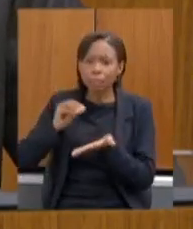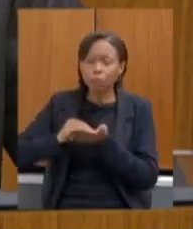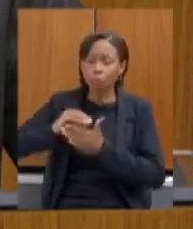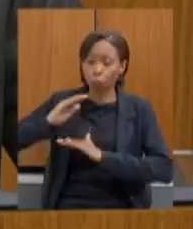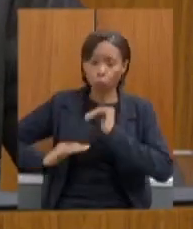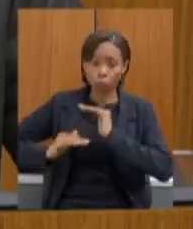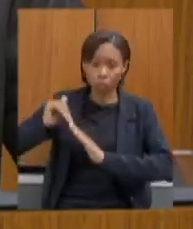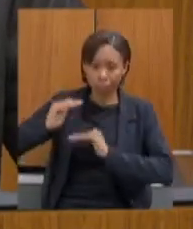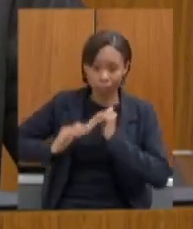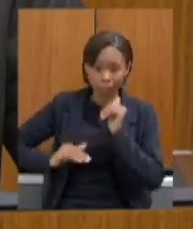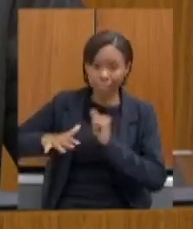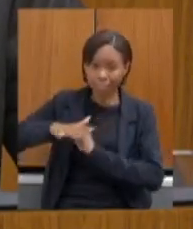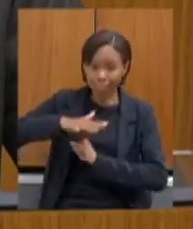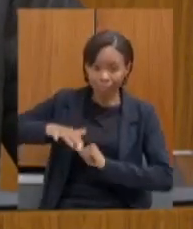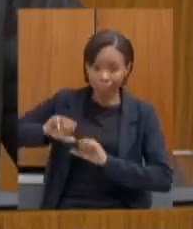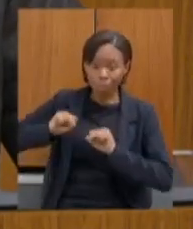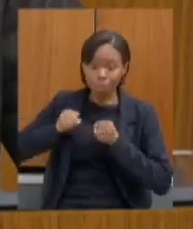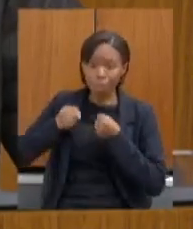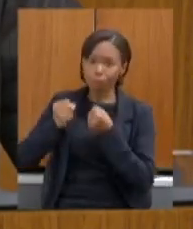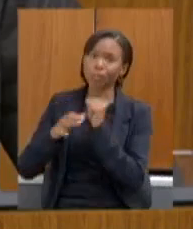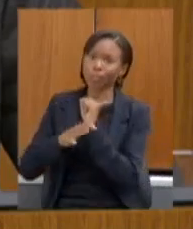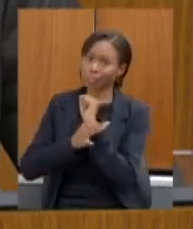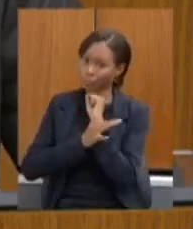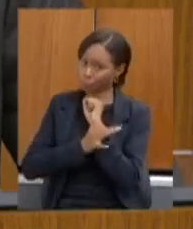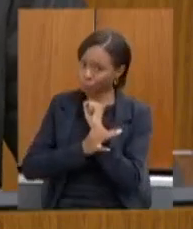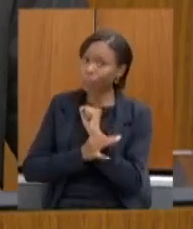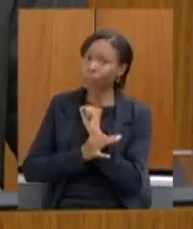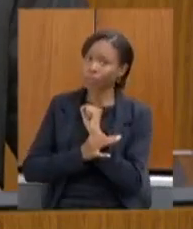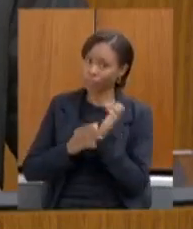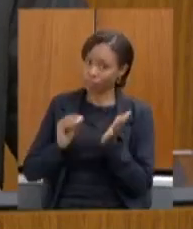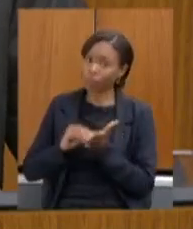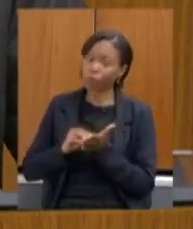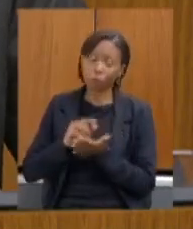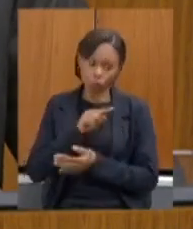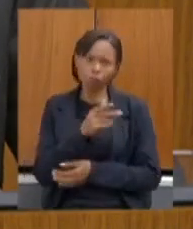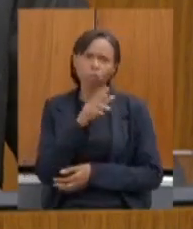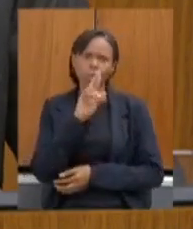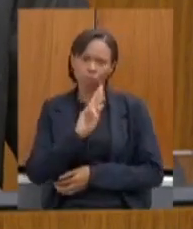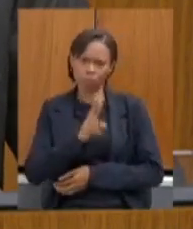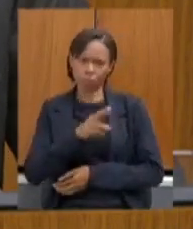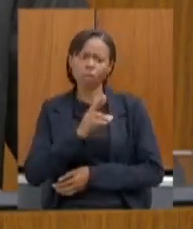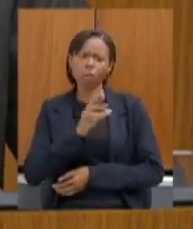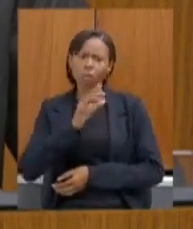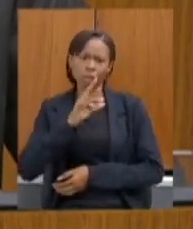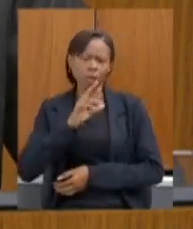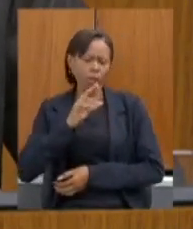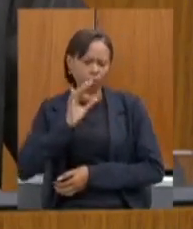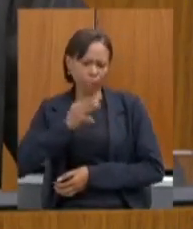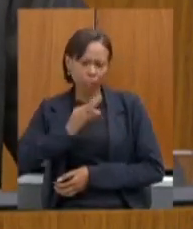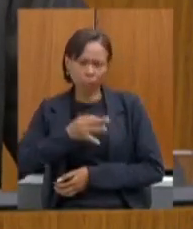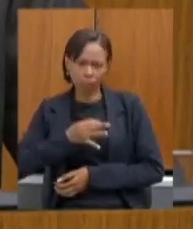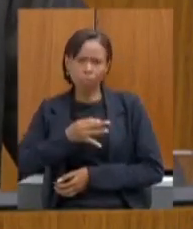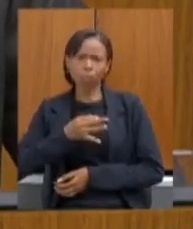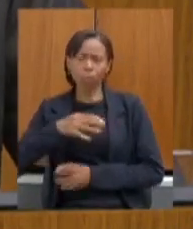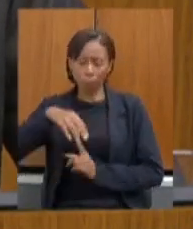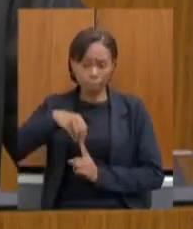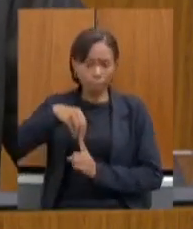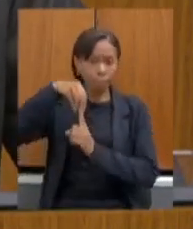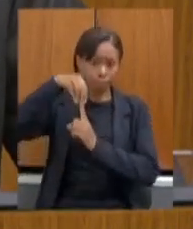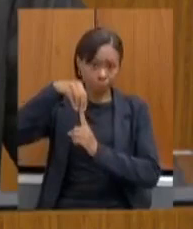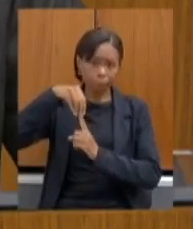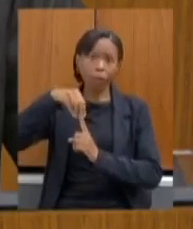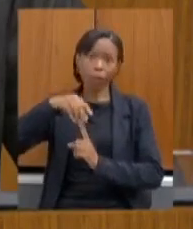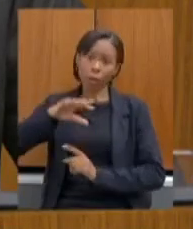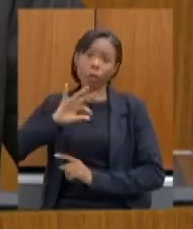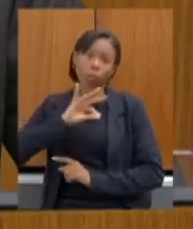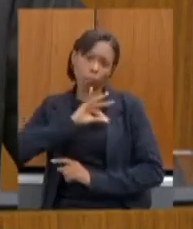Pública. O senhor tem razão quando fala na ordem de prioridade. A ordem de prioridade realmente é a Polícia Civil, que, nesse